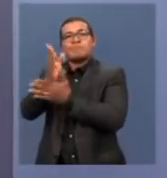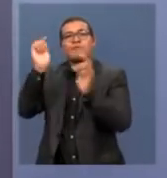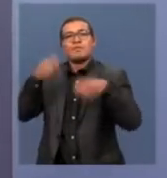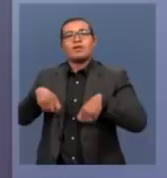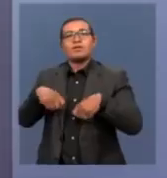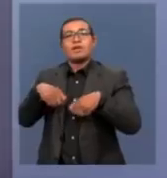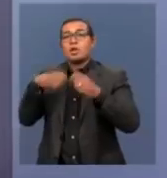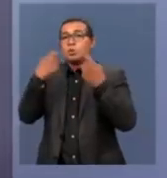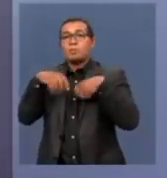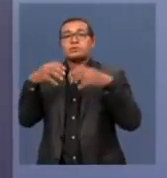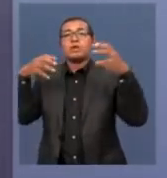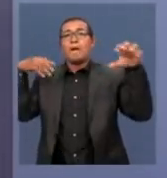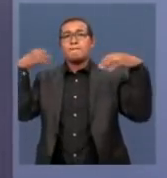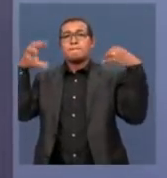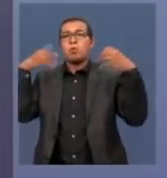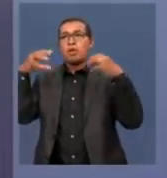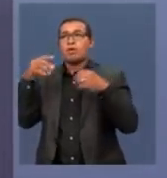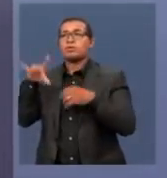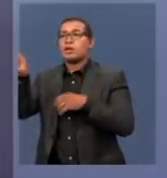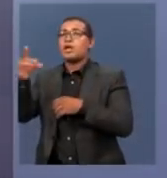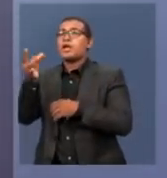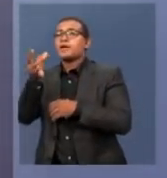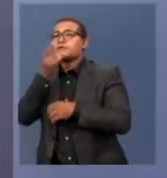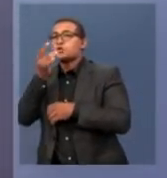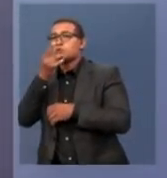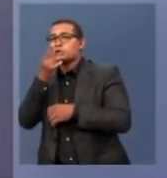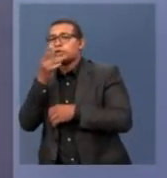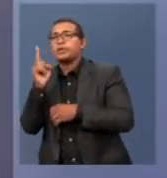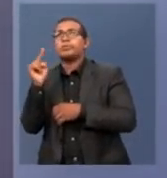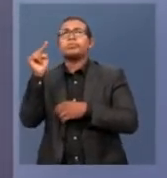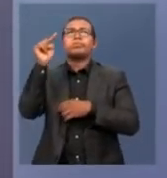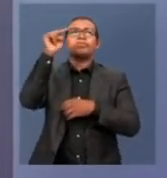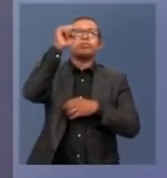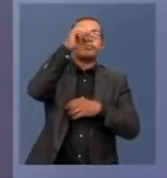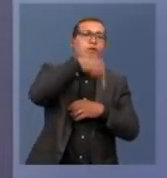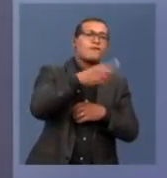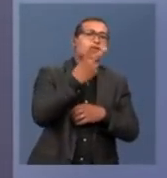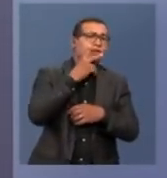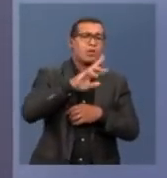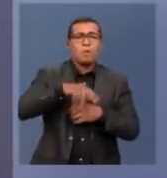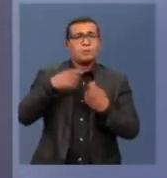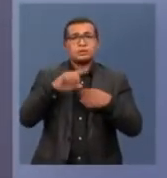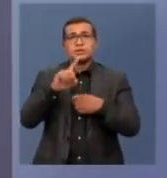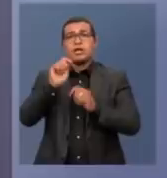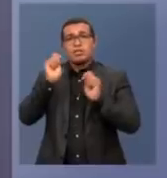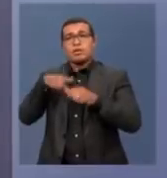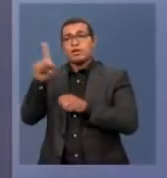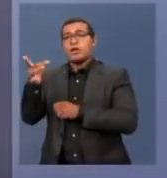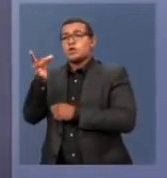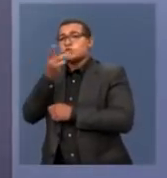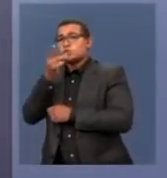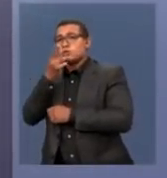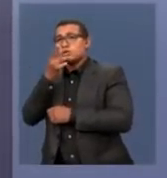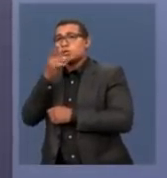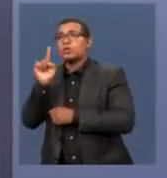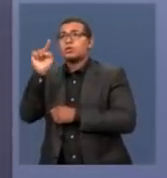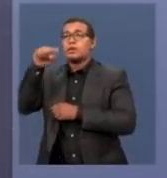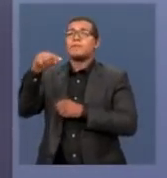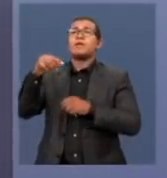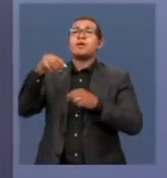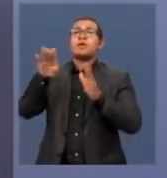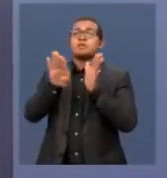terapia nós vamos pegar em cachoeiro vão pegar ii em são mateus não pegarem em armas e vamos colocar